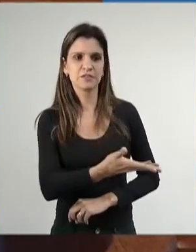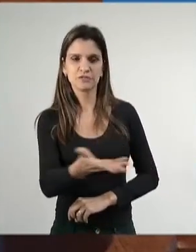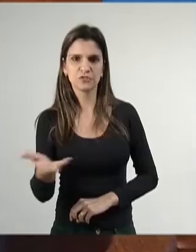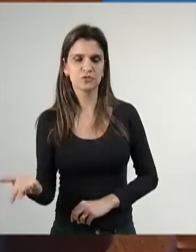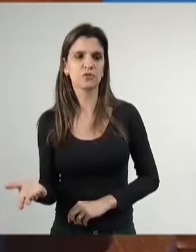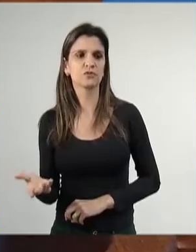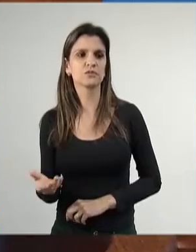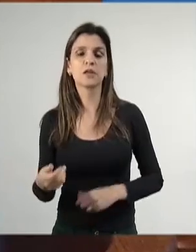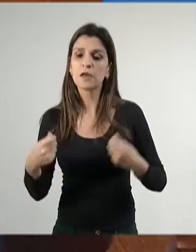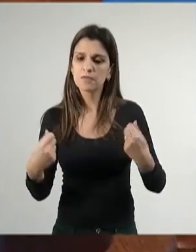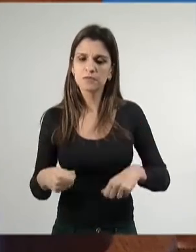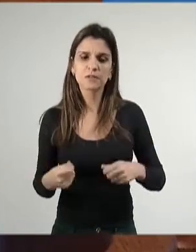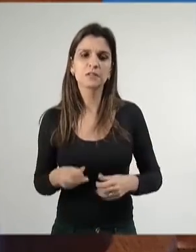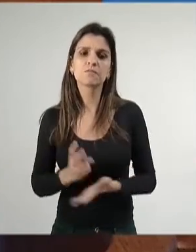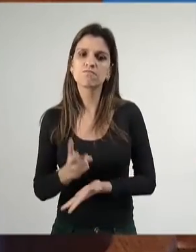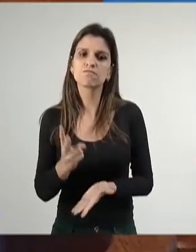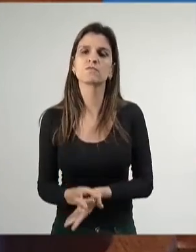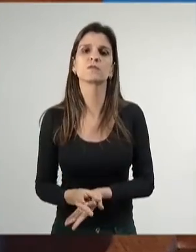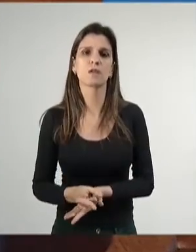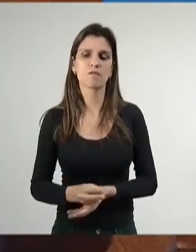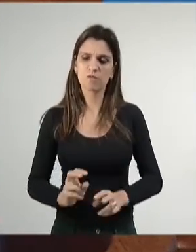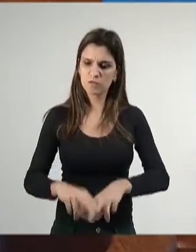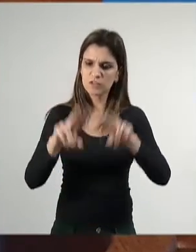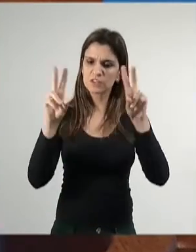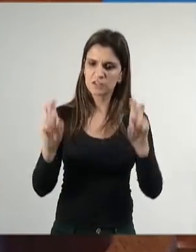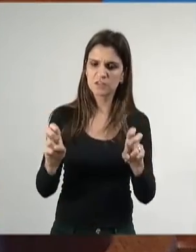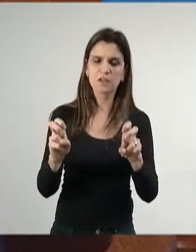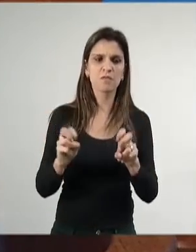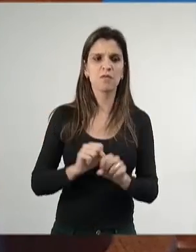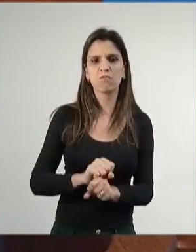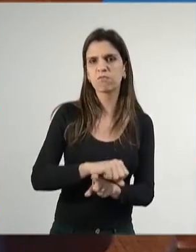morrerem. Nós temos que continuar firmes nessa